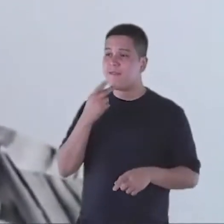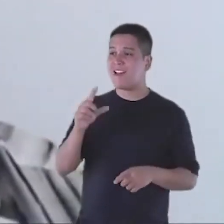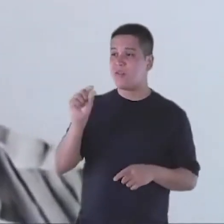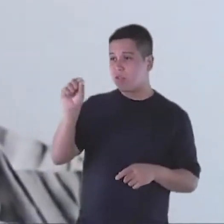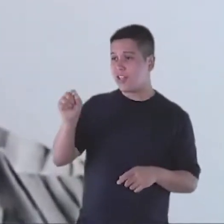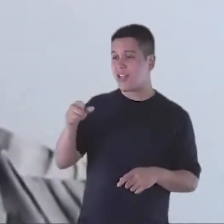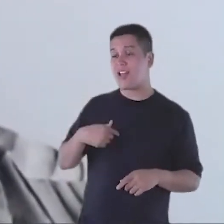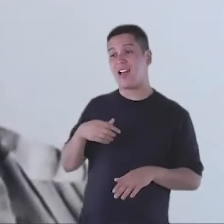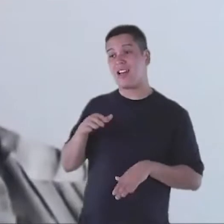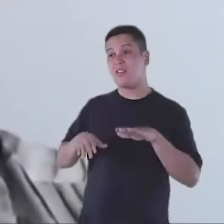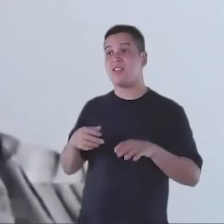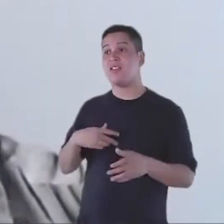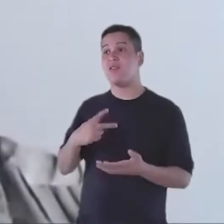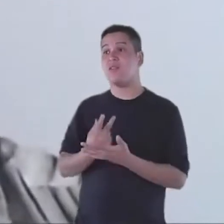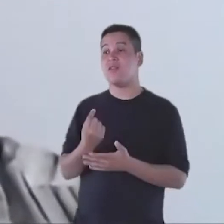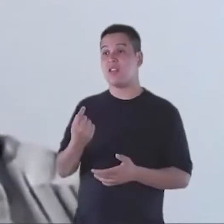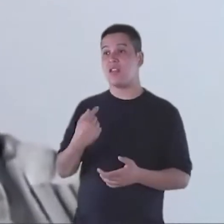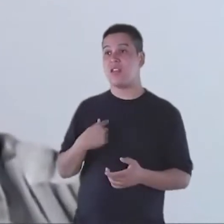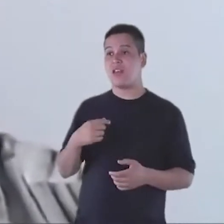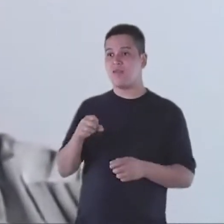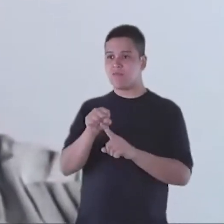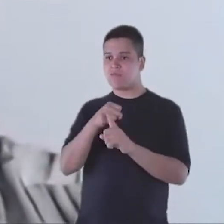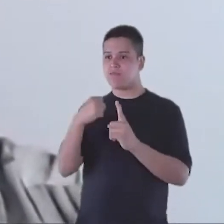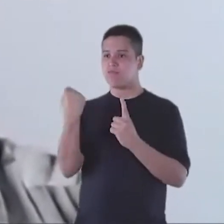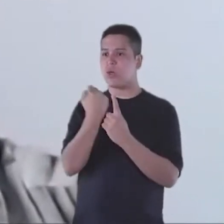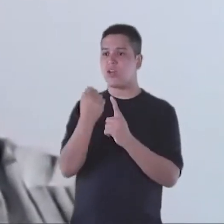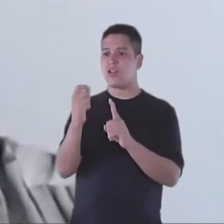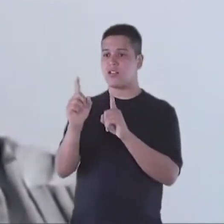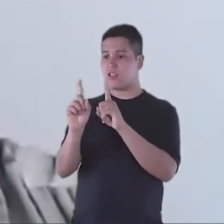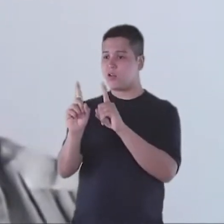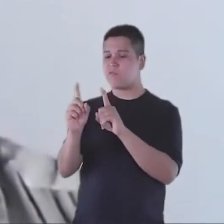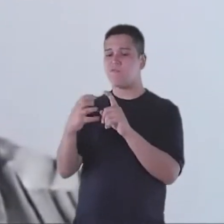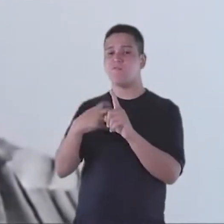Ela não foi um exemplo invencível,